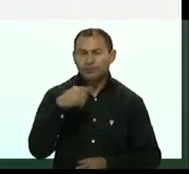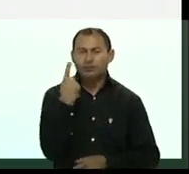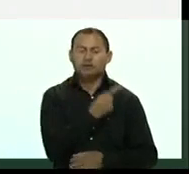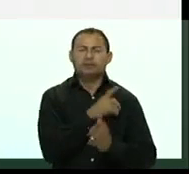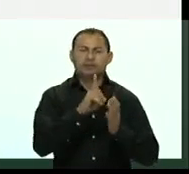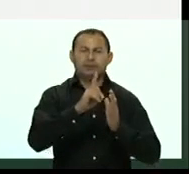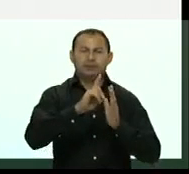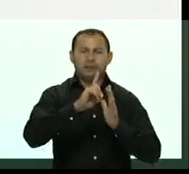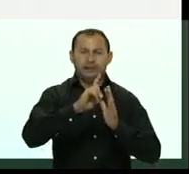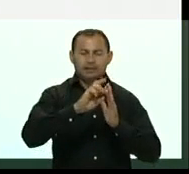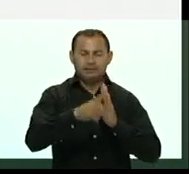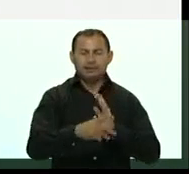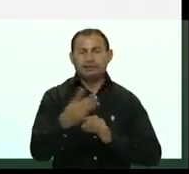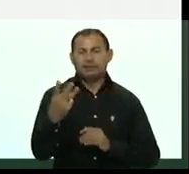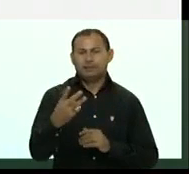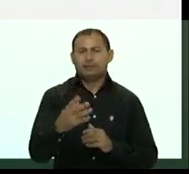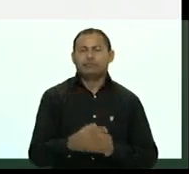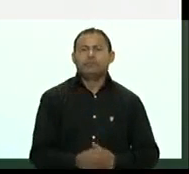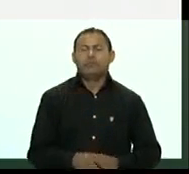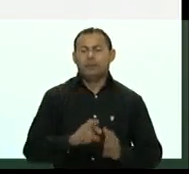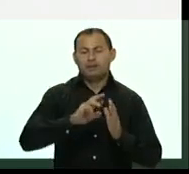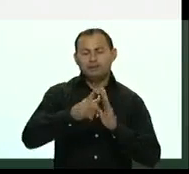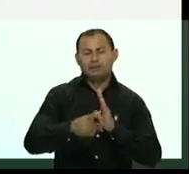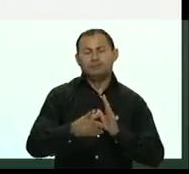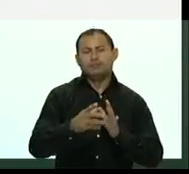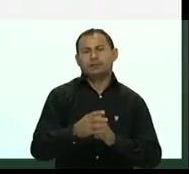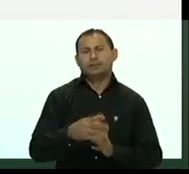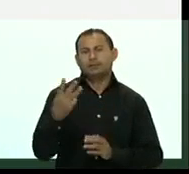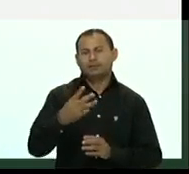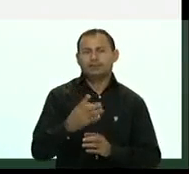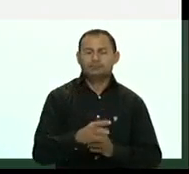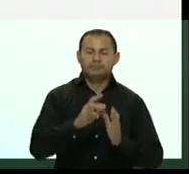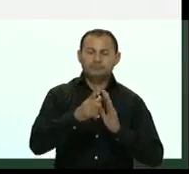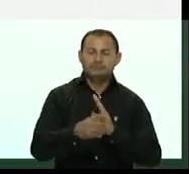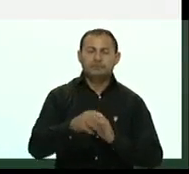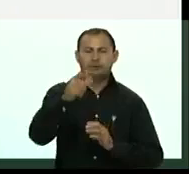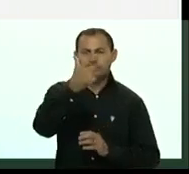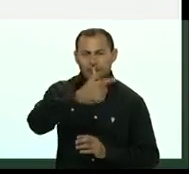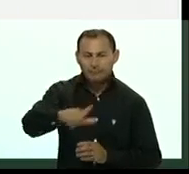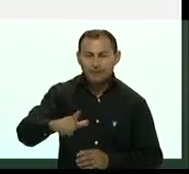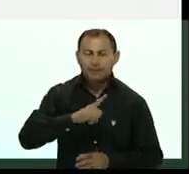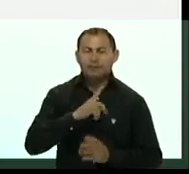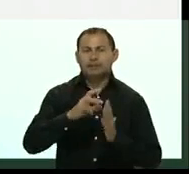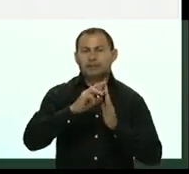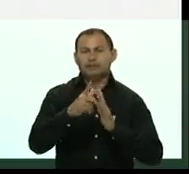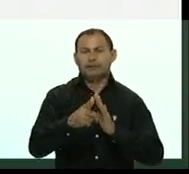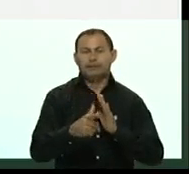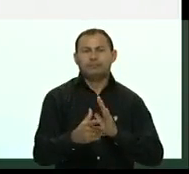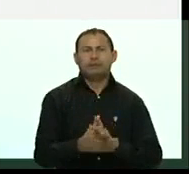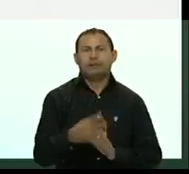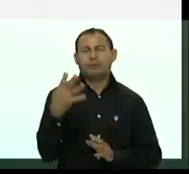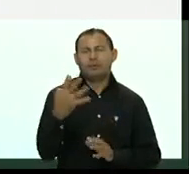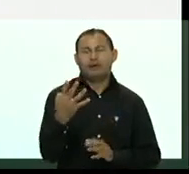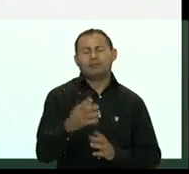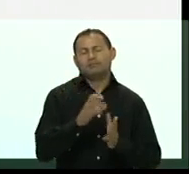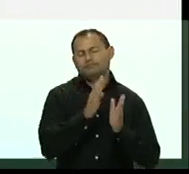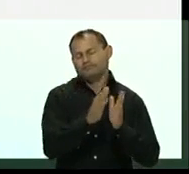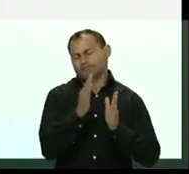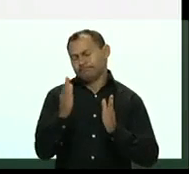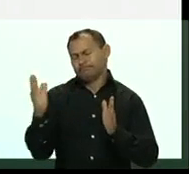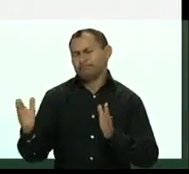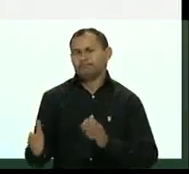uma derivada terceira. Se eu pego a derivada terceira e derivo novamente, eu tenho uma derivada quarta e